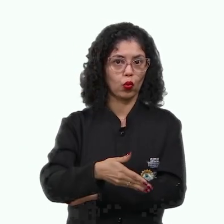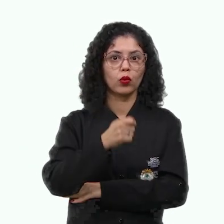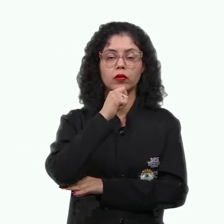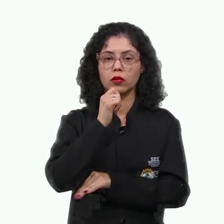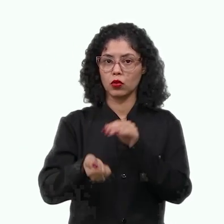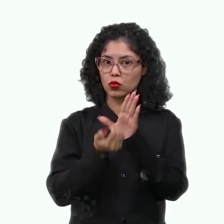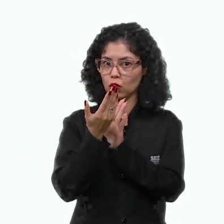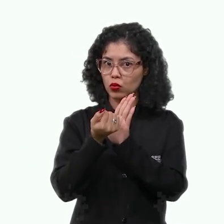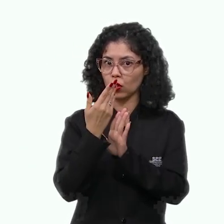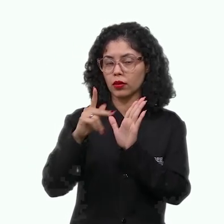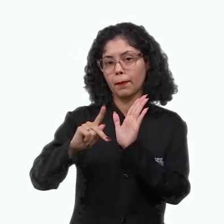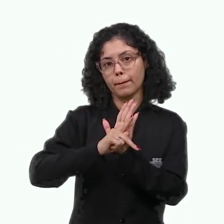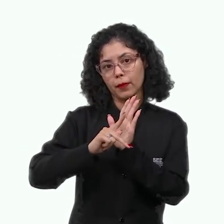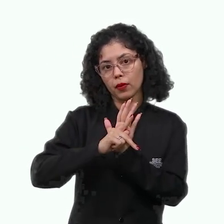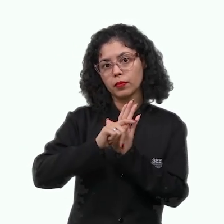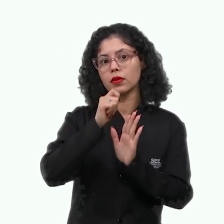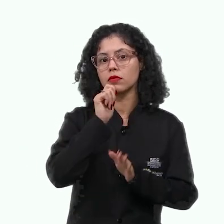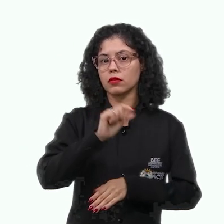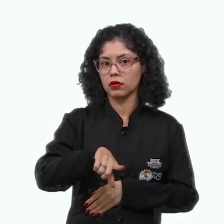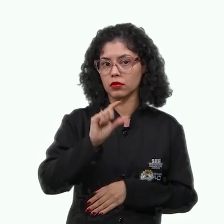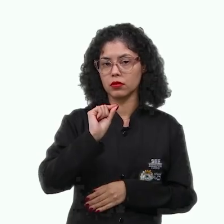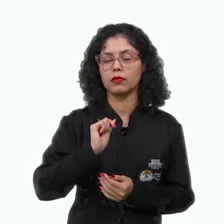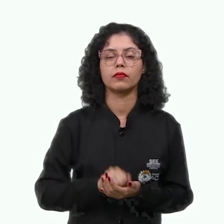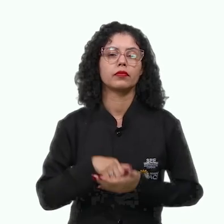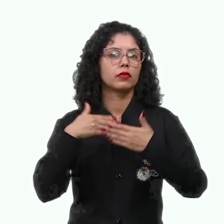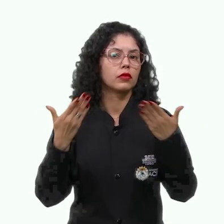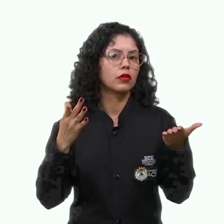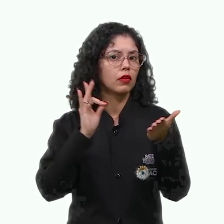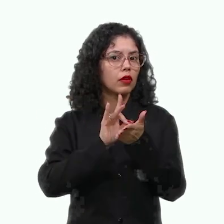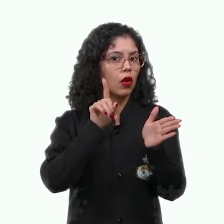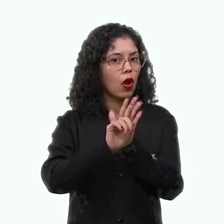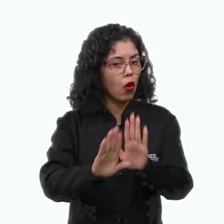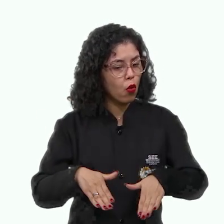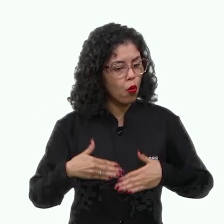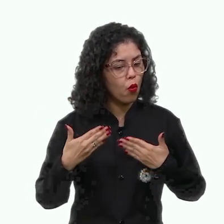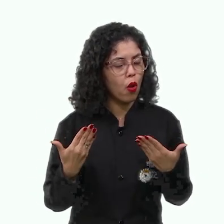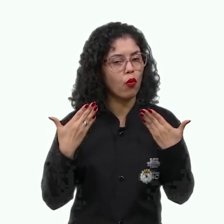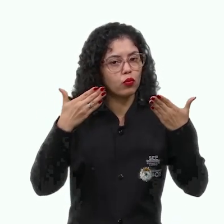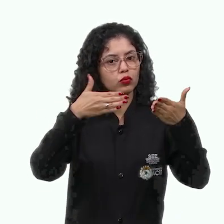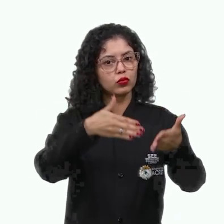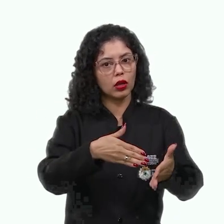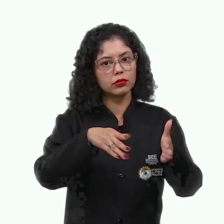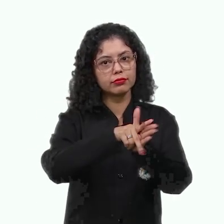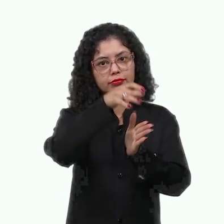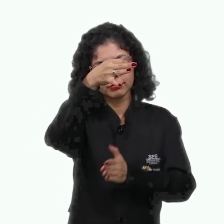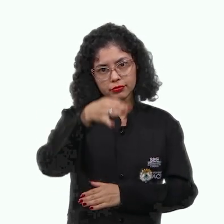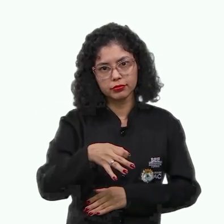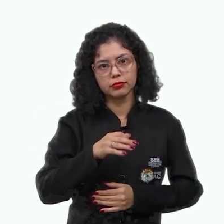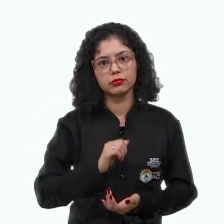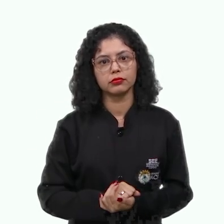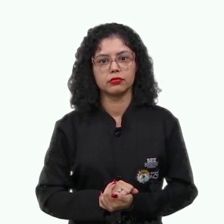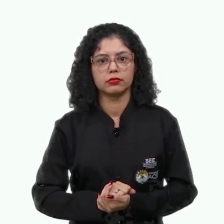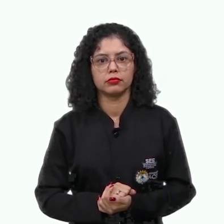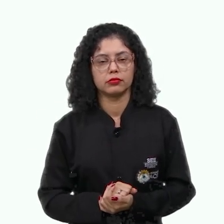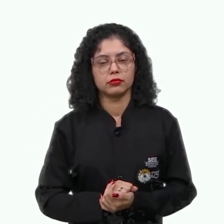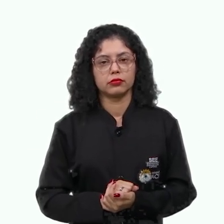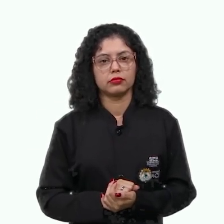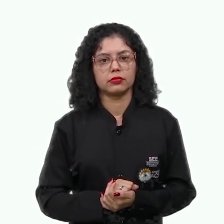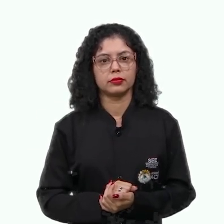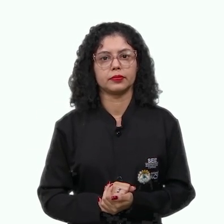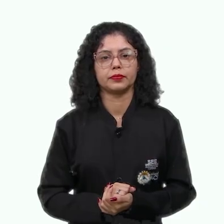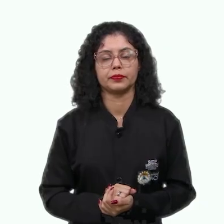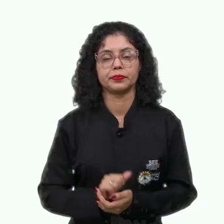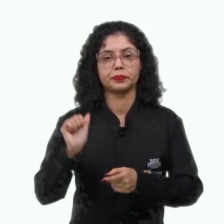gerados pela iniciativa citada. Aqui, na verdade, está perguntando quais são os objetivos, certo? Das biofábricas. Alternativa